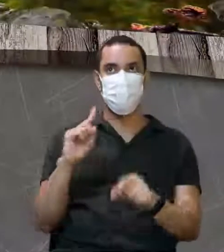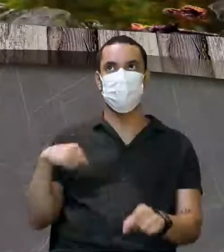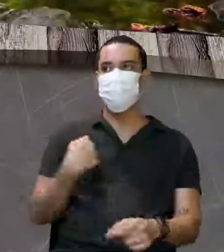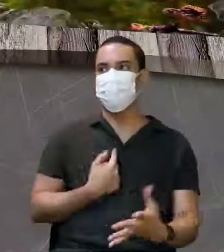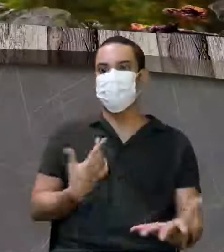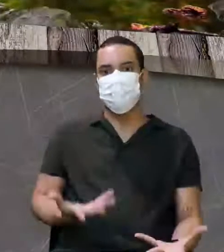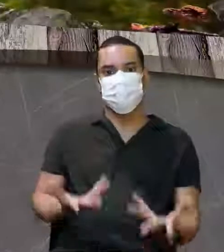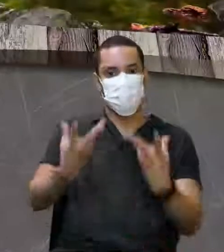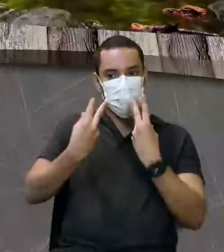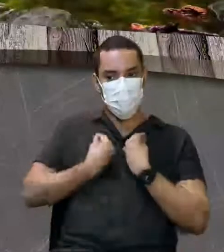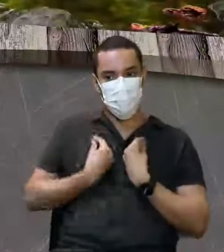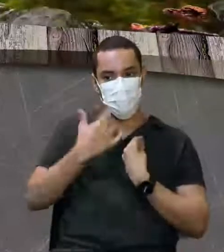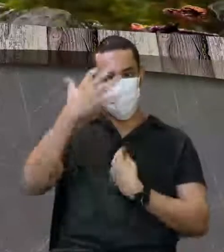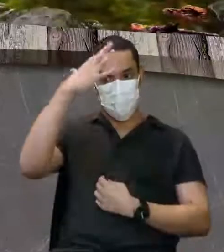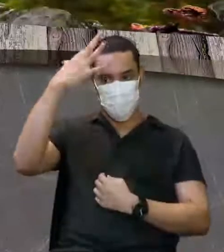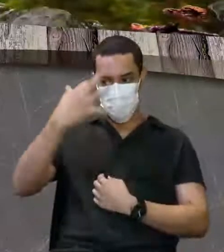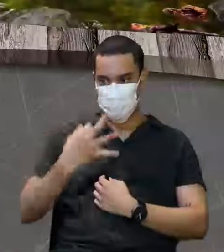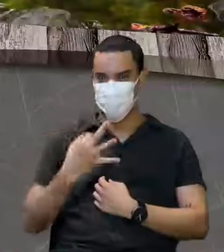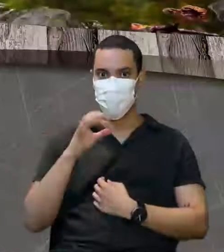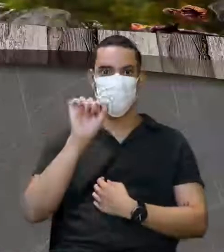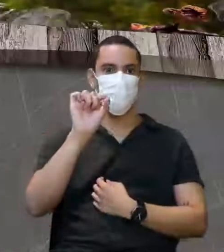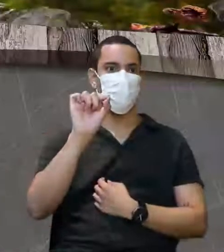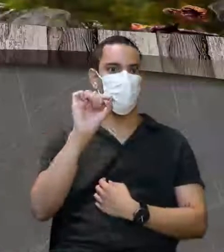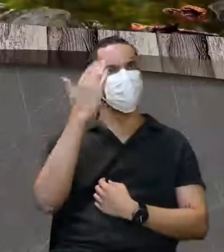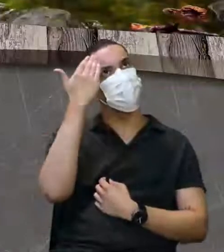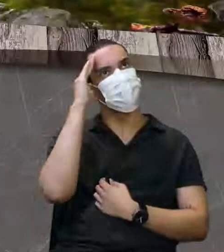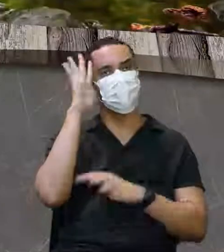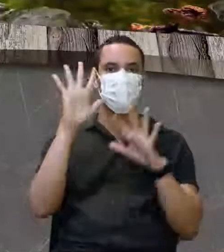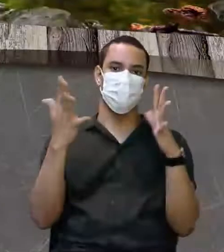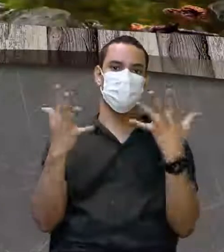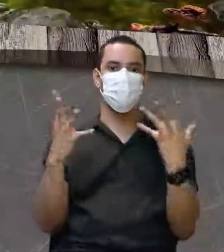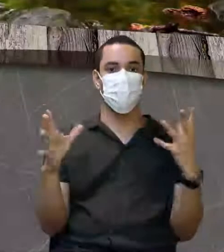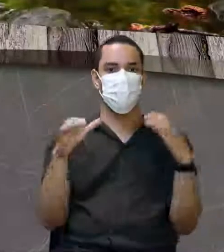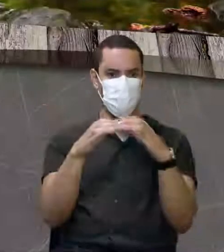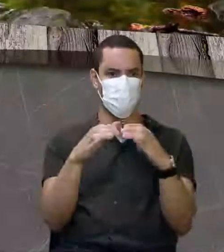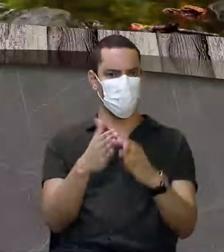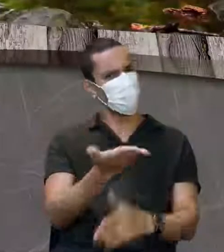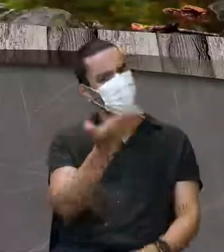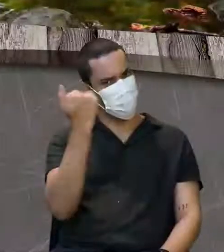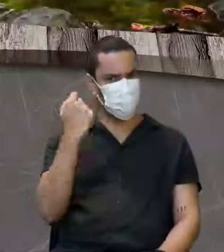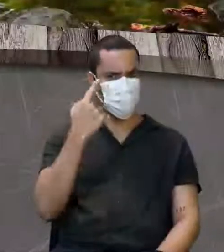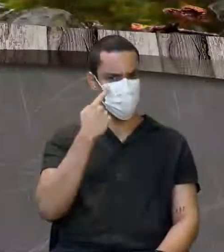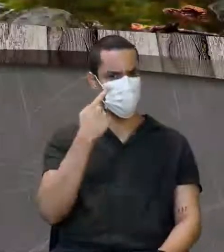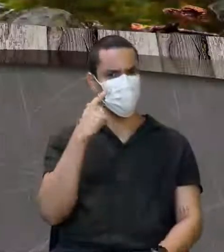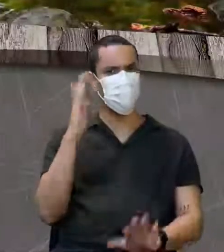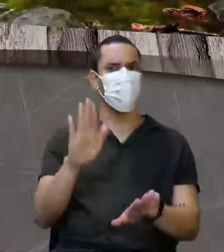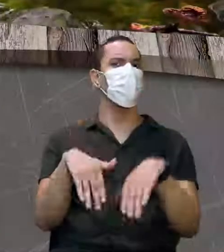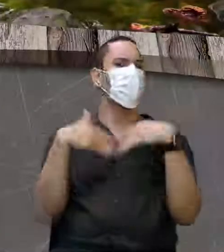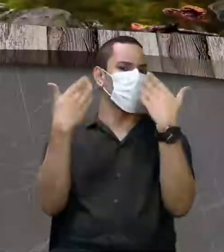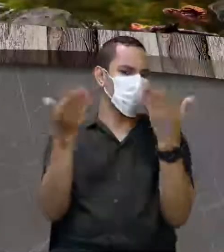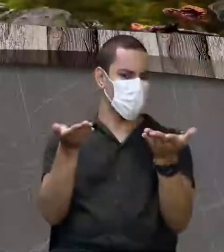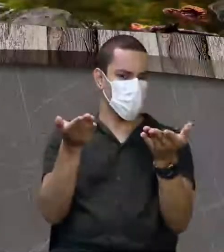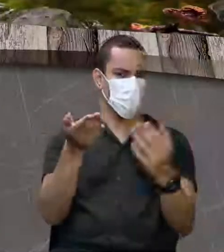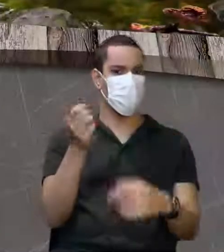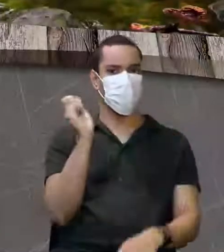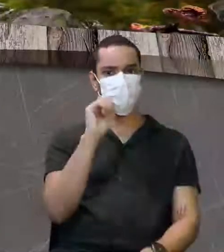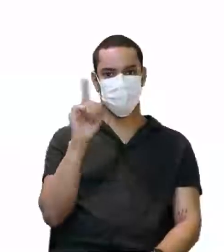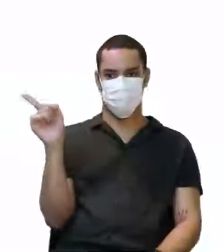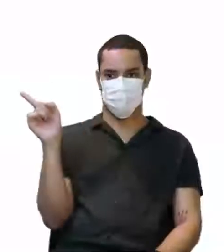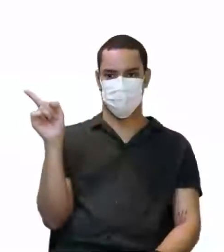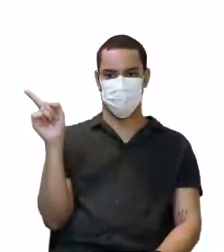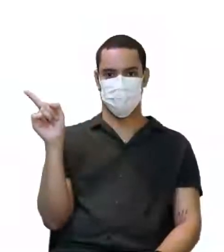gente construir um entendimento, uma compreensão de todos esses grupos. Vamos conhecer eles? Quais são esses Australopithecus? Olha